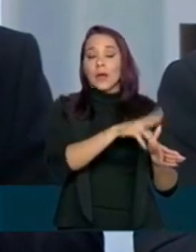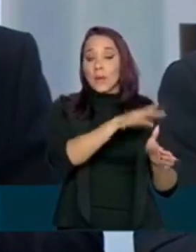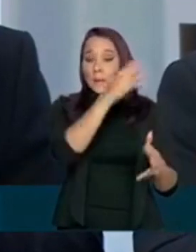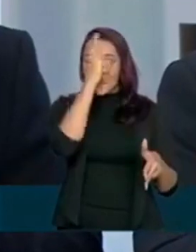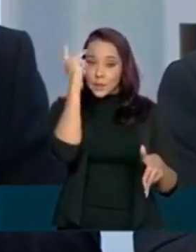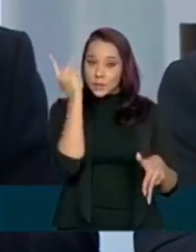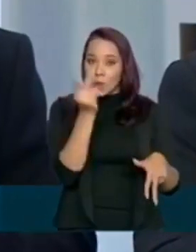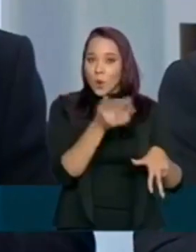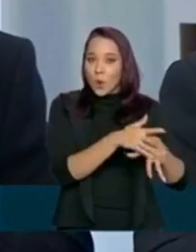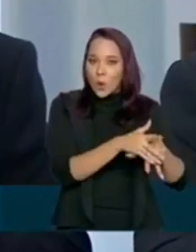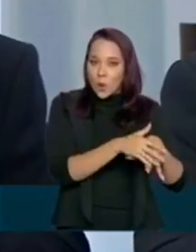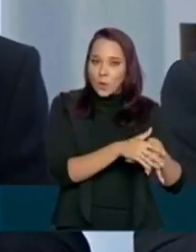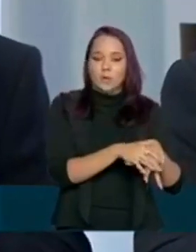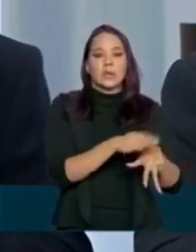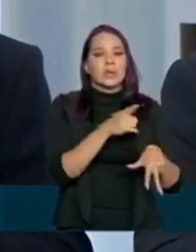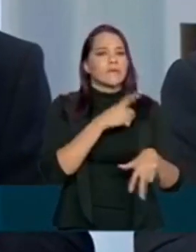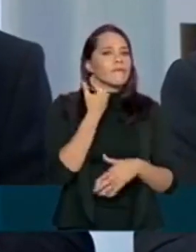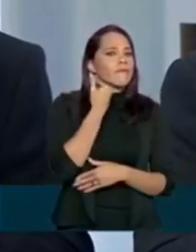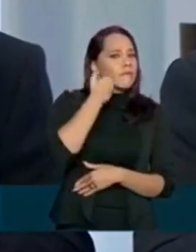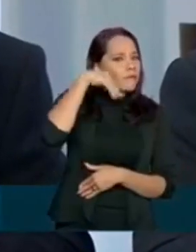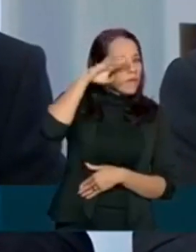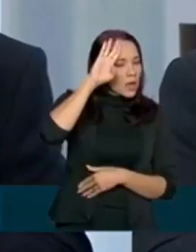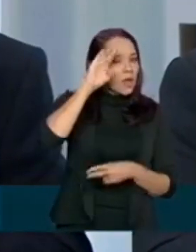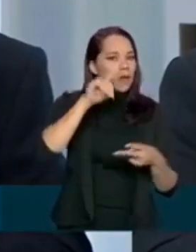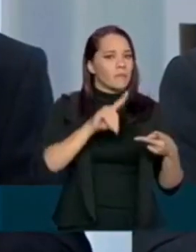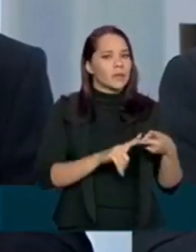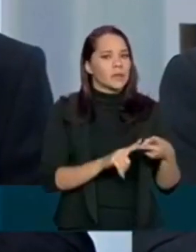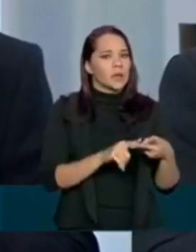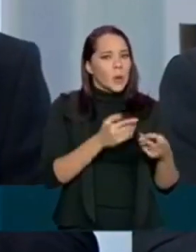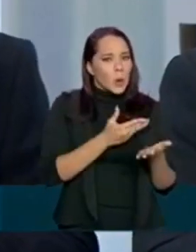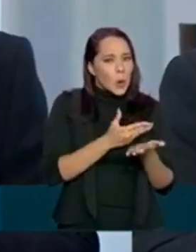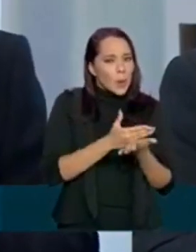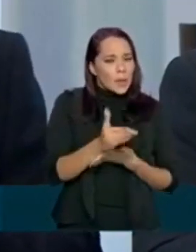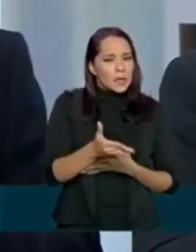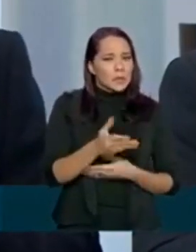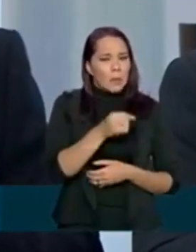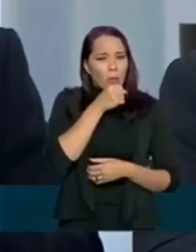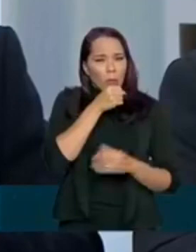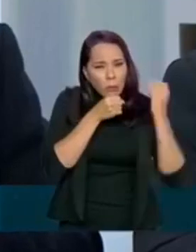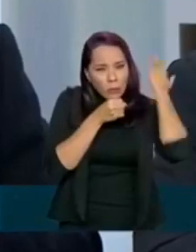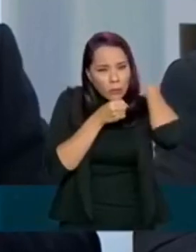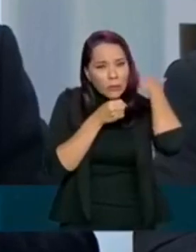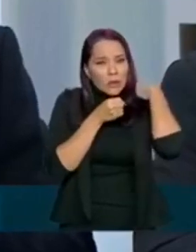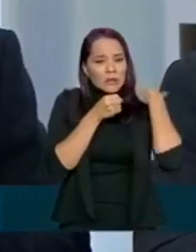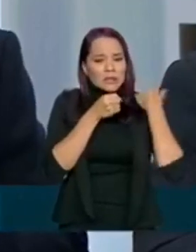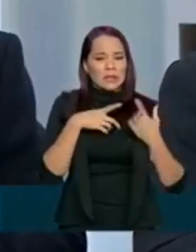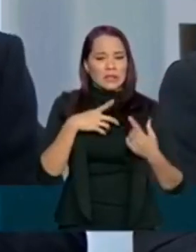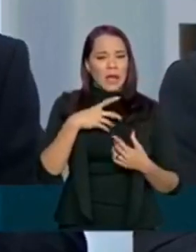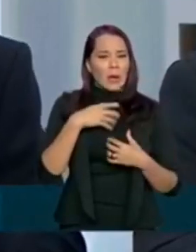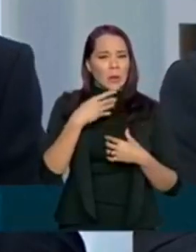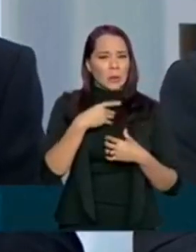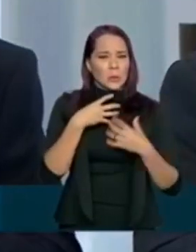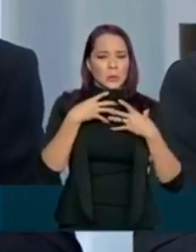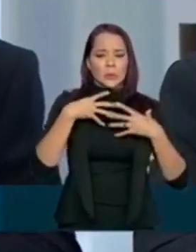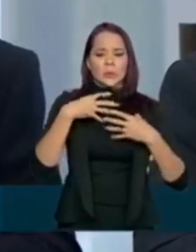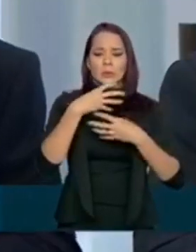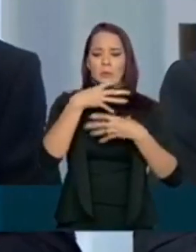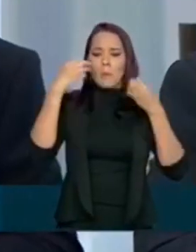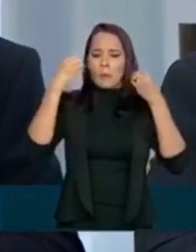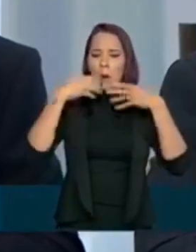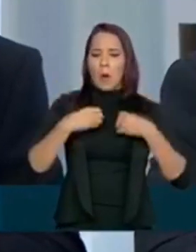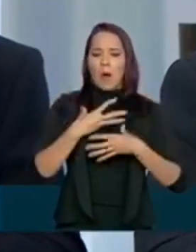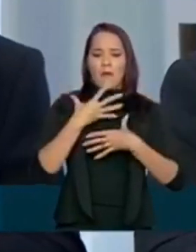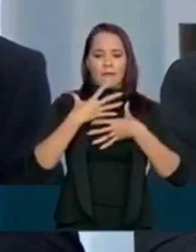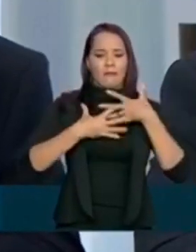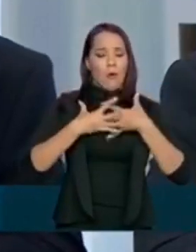pessoas com paciência que estão com febre com o início de pneumonia ou seja com aquela aquele vidro fosco no tomografia do